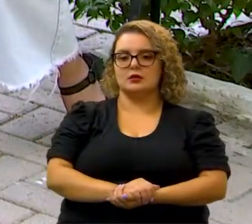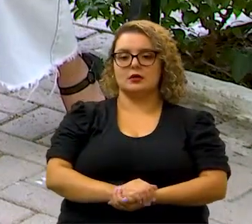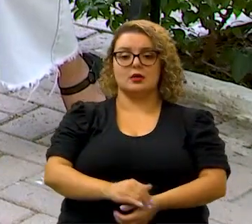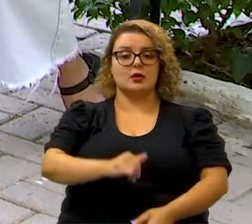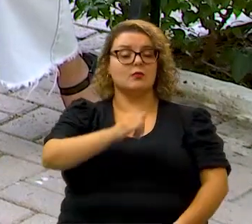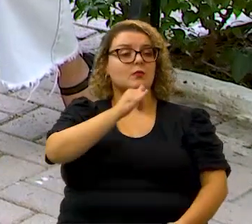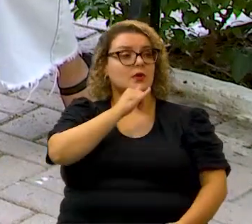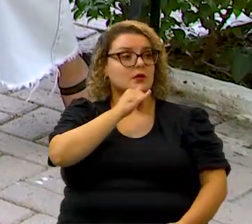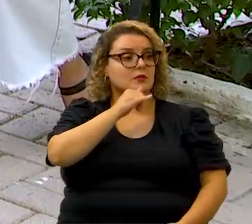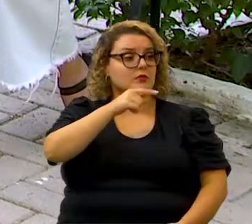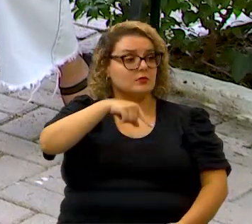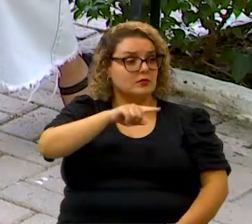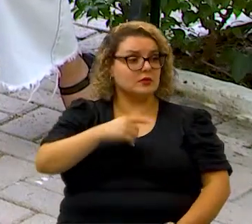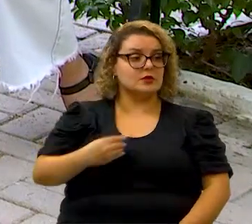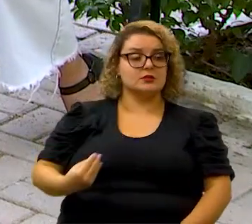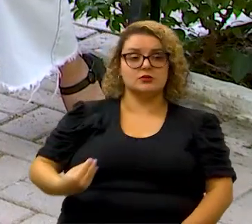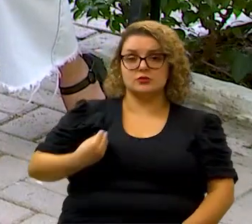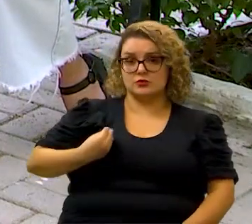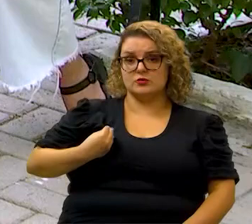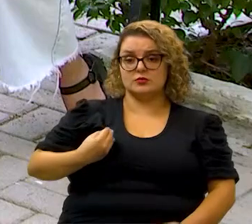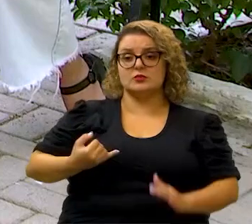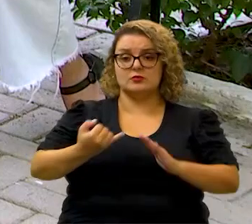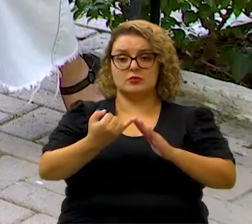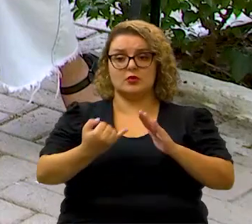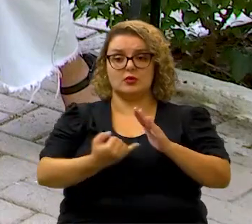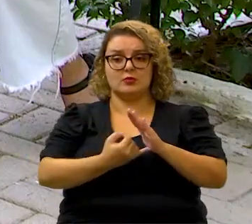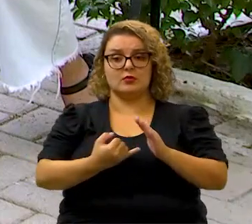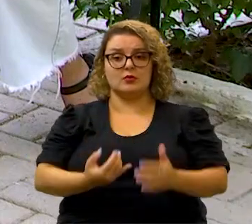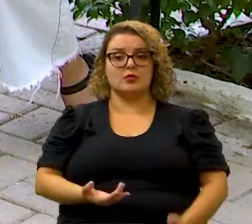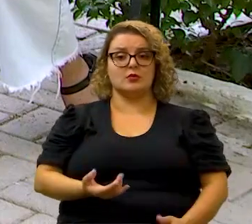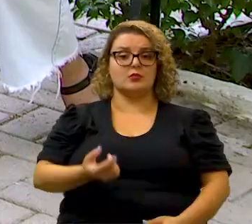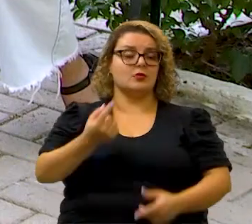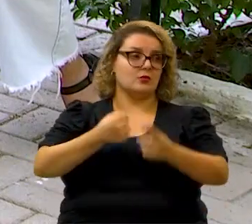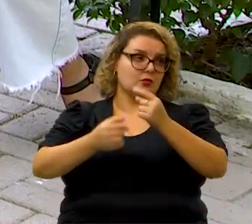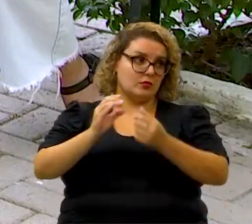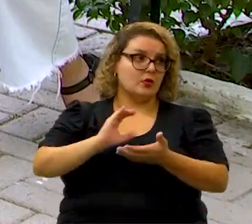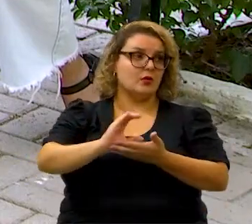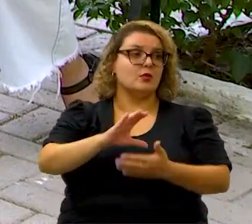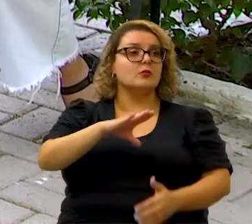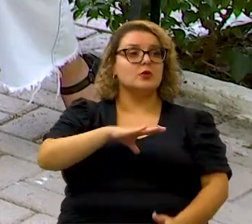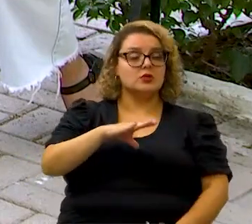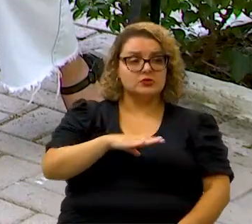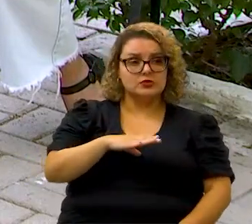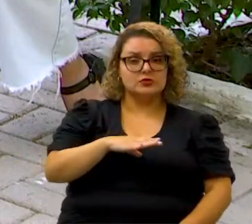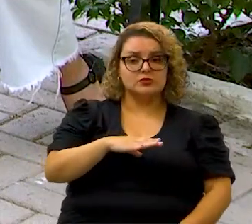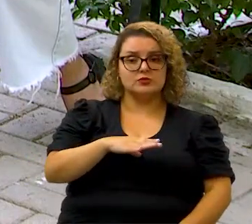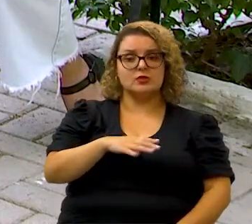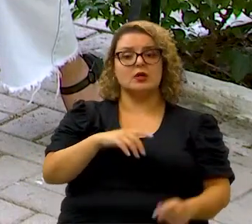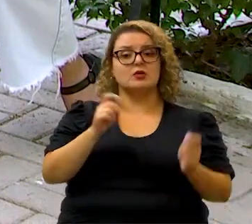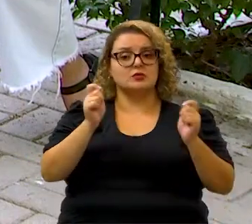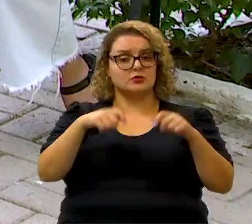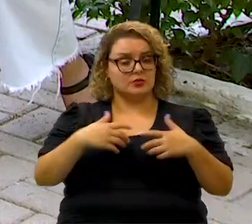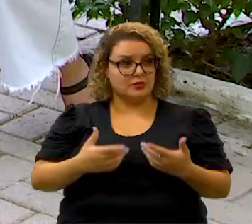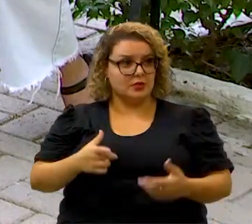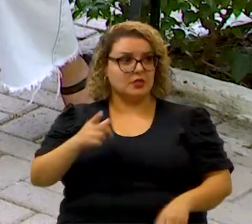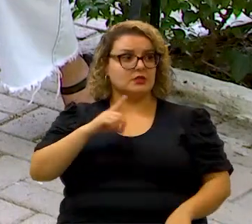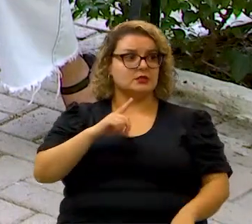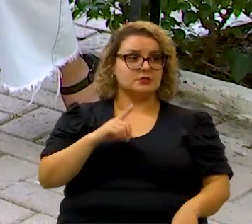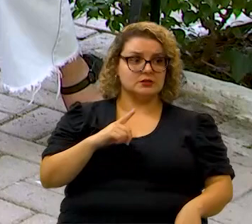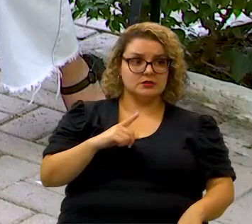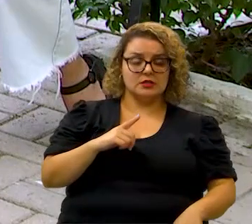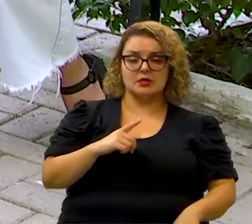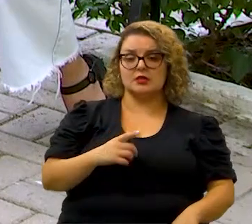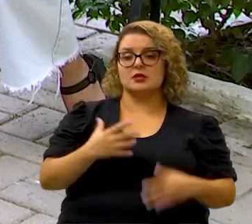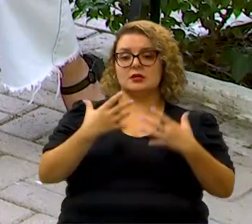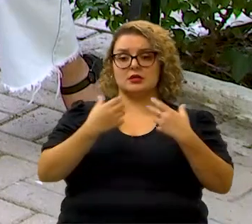andamento. Ah, assim. sim. Então, e, por exemplo, vocês sobrevivem, a entidade sobrevive com o repasse municipal. Ele é